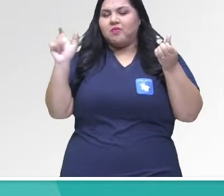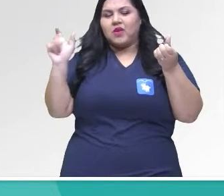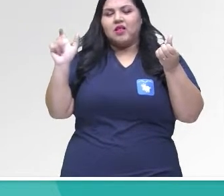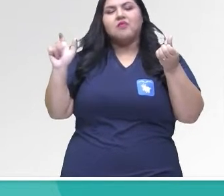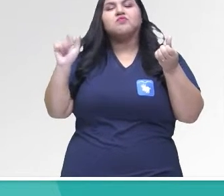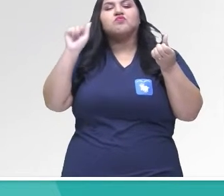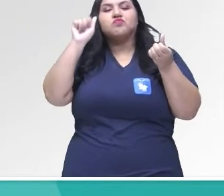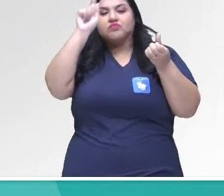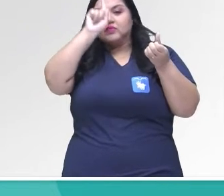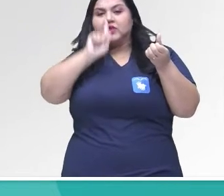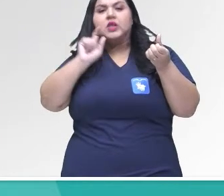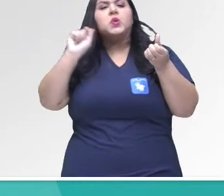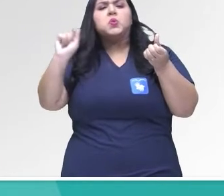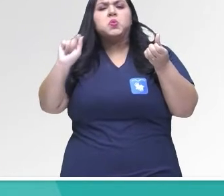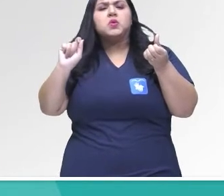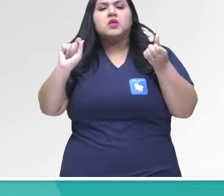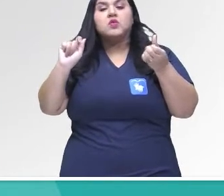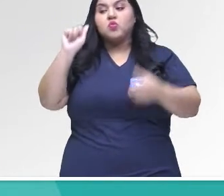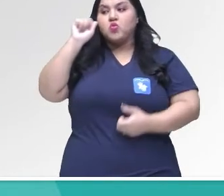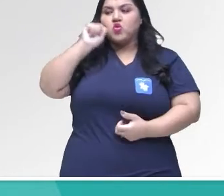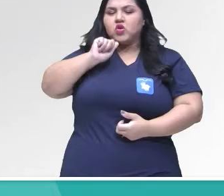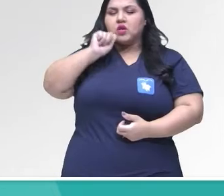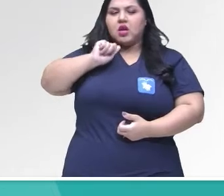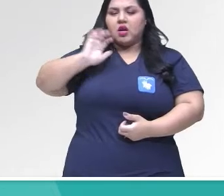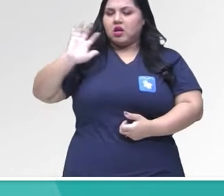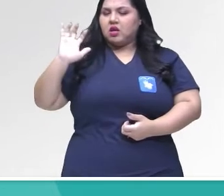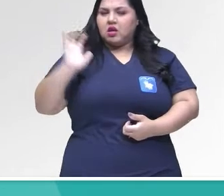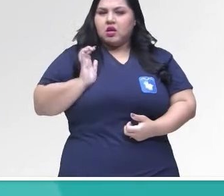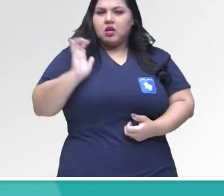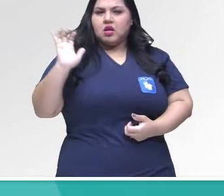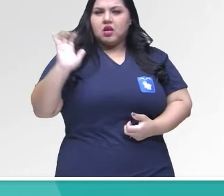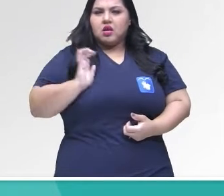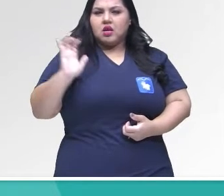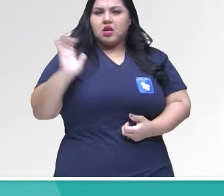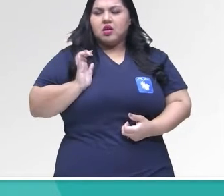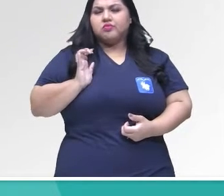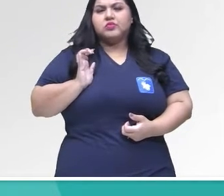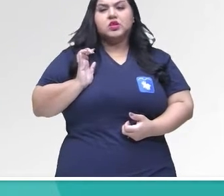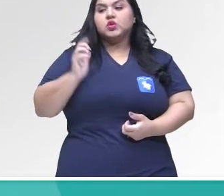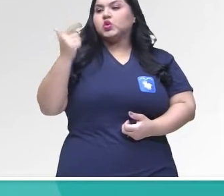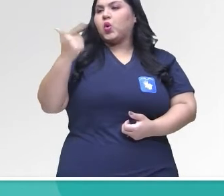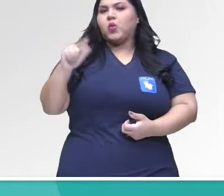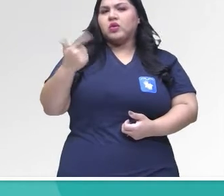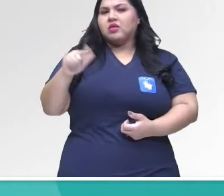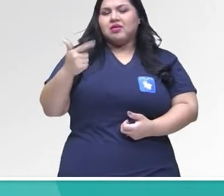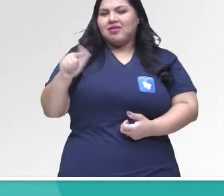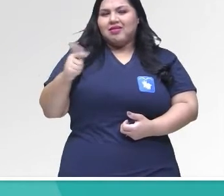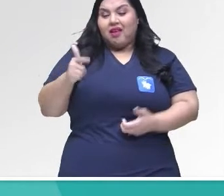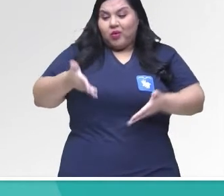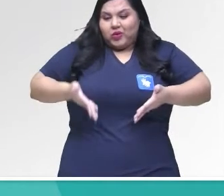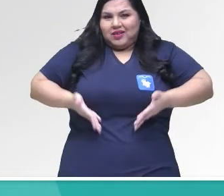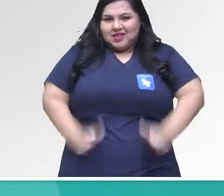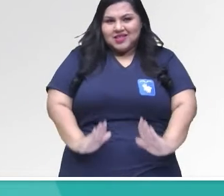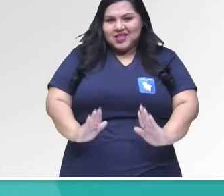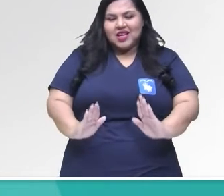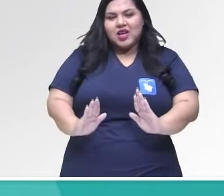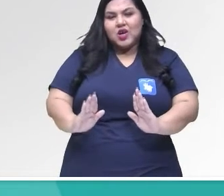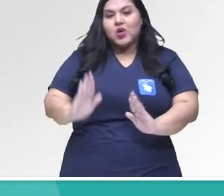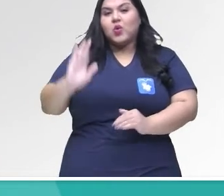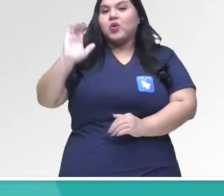da corte são o quê? São senhoras ricas que não possuem títulos, né? Elas não possuem